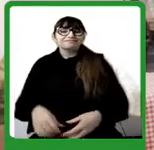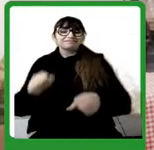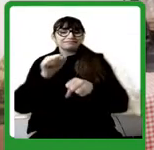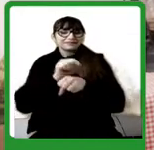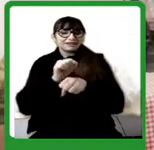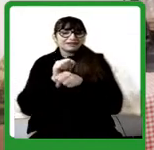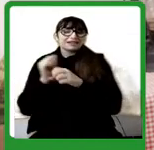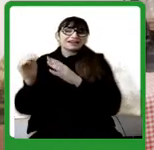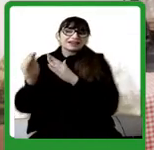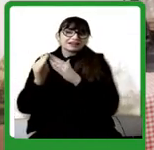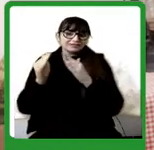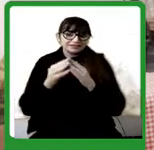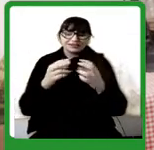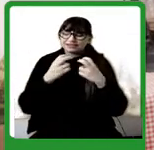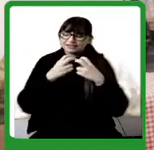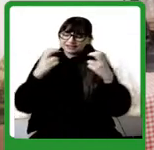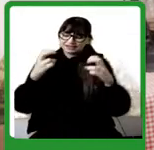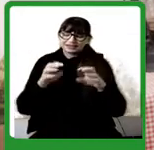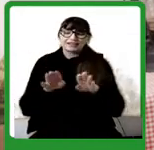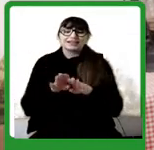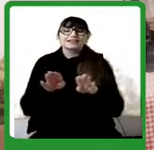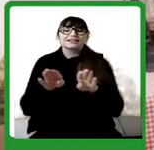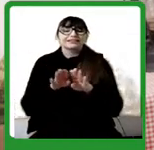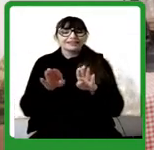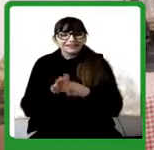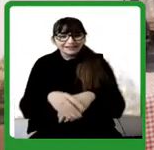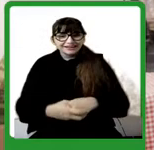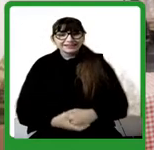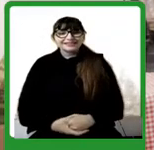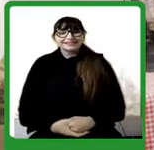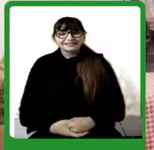É pra ver se faltou lá também. Vamos ver.